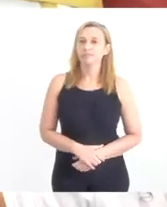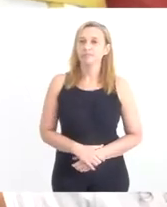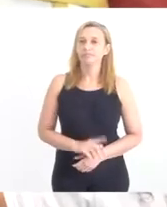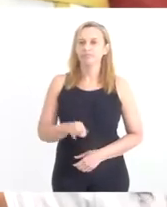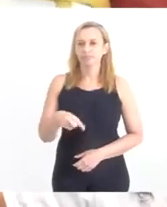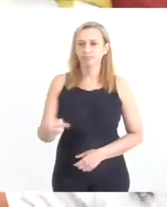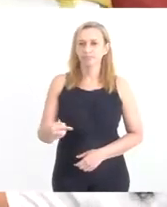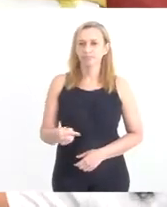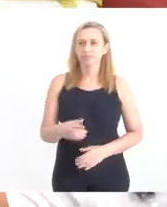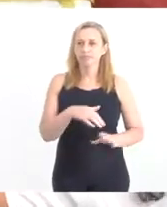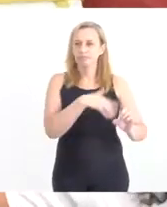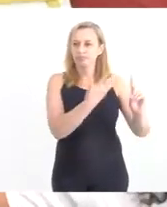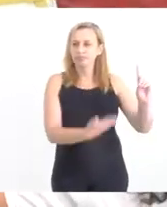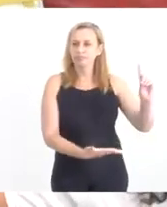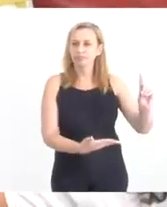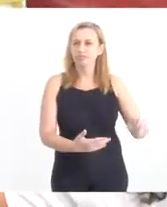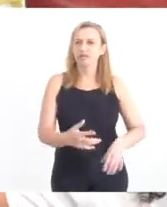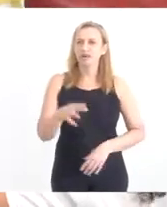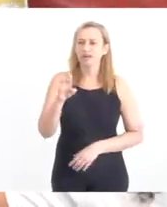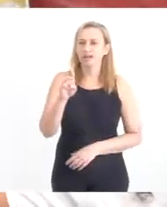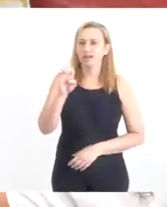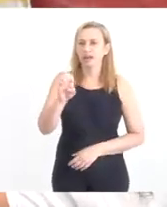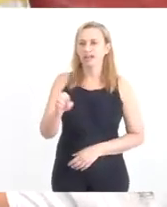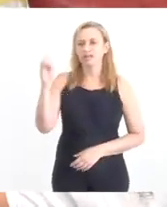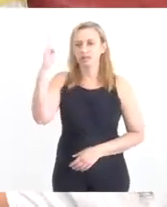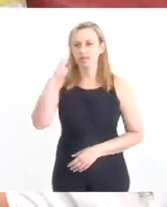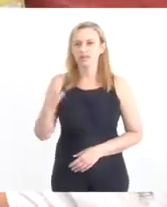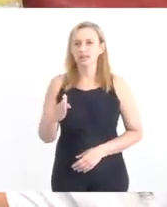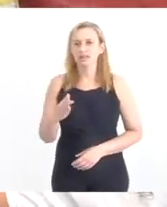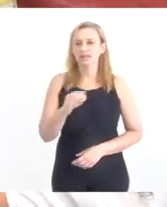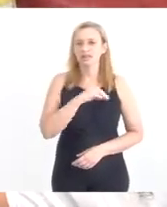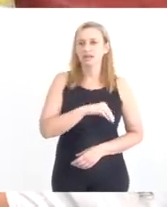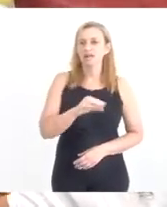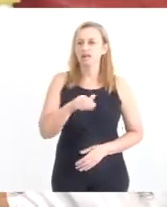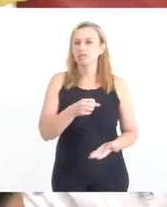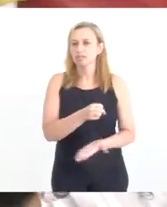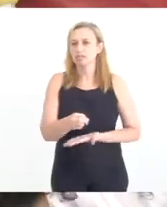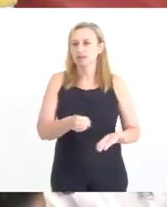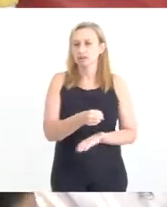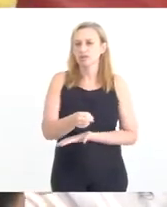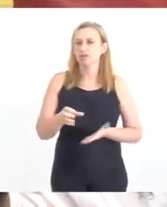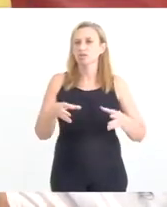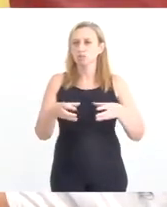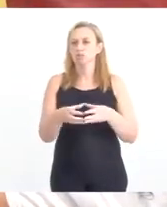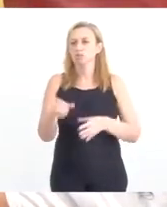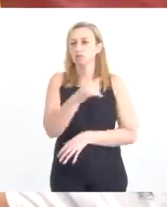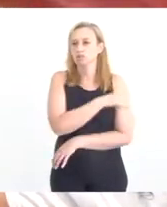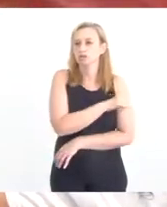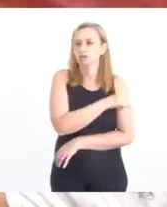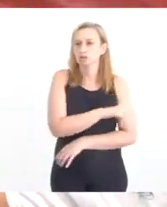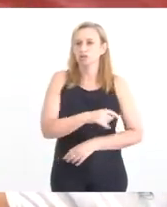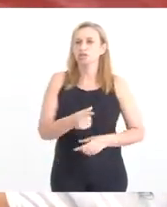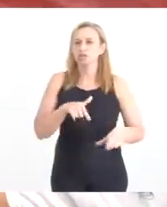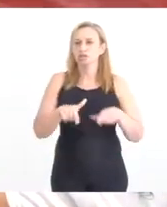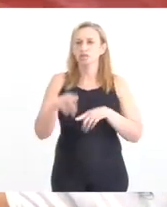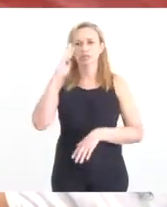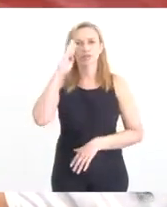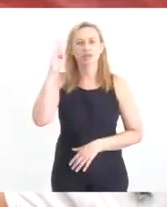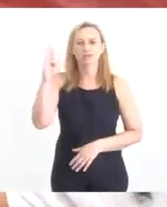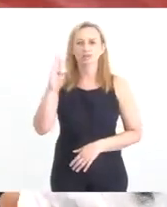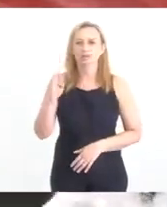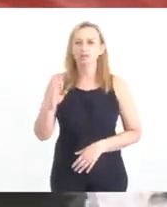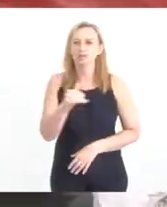próximo homenagem para Rede Brasileira de renda básica com seu núcleo do Rio de Janeiro que perfeito trabalho